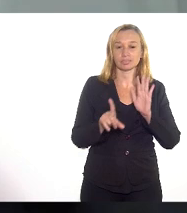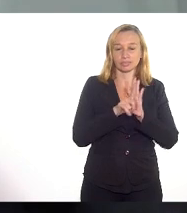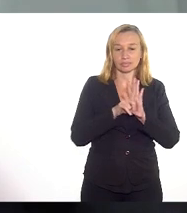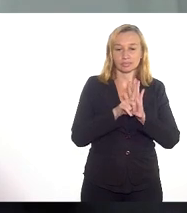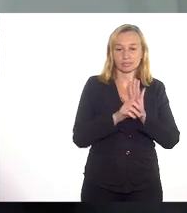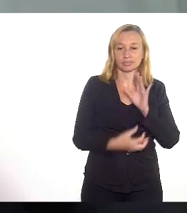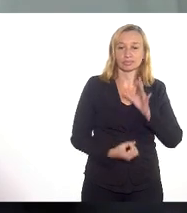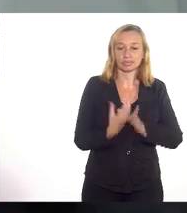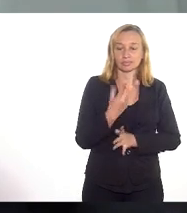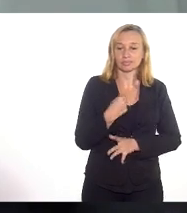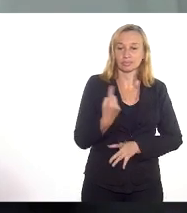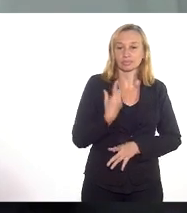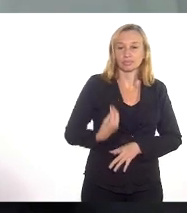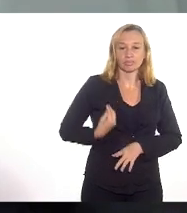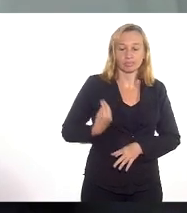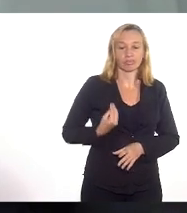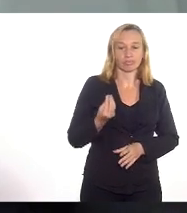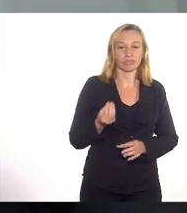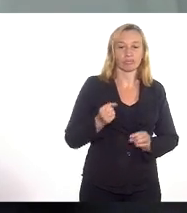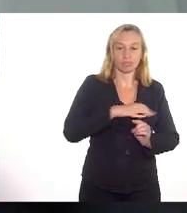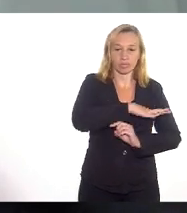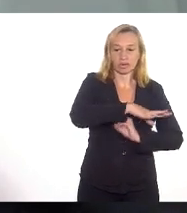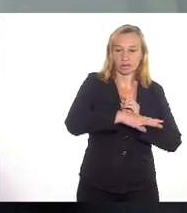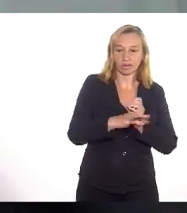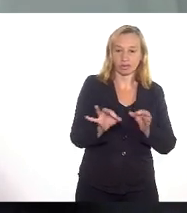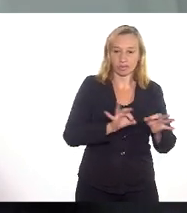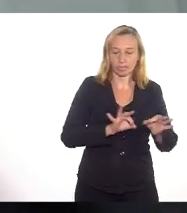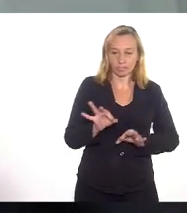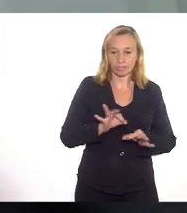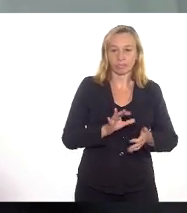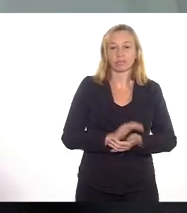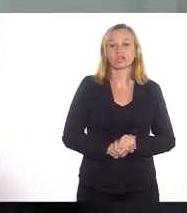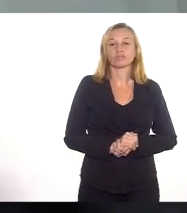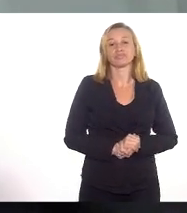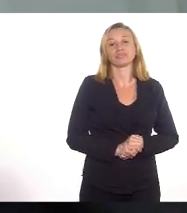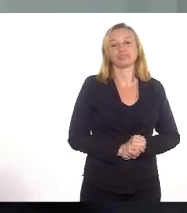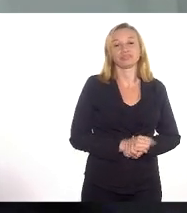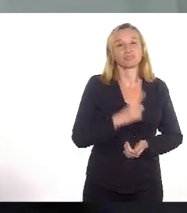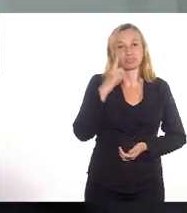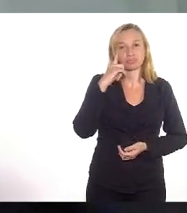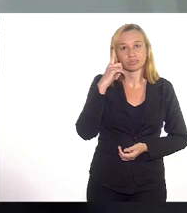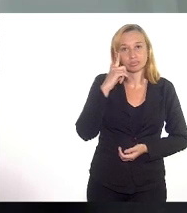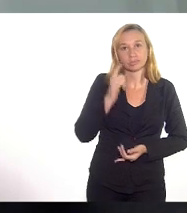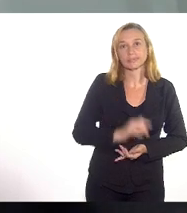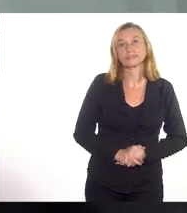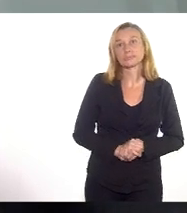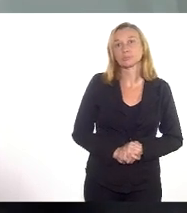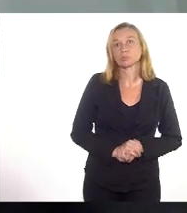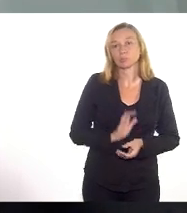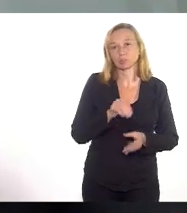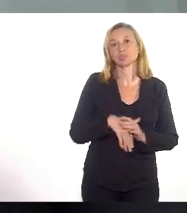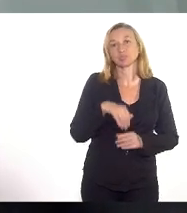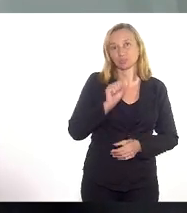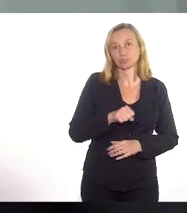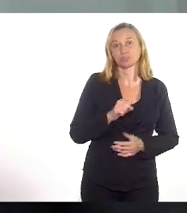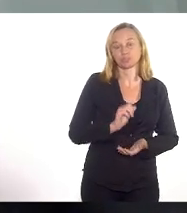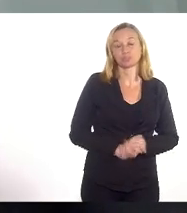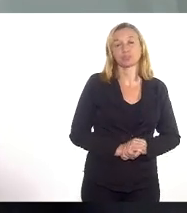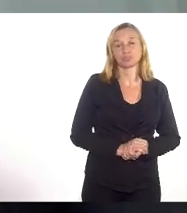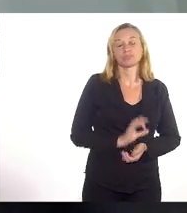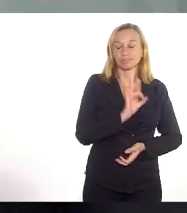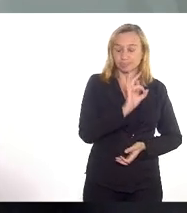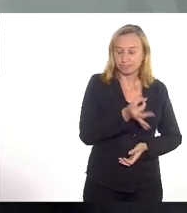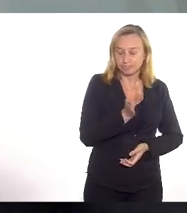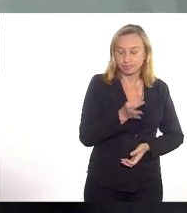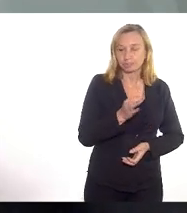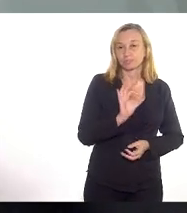para que a gente possa viver numa sociedade civil organizada. E, pensando dessa maneira, eu voto sim, porque eu tenho